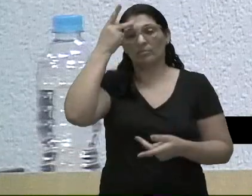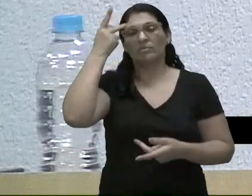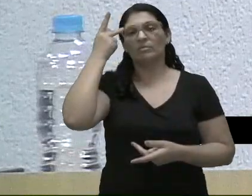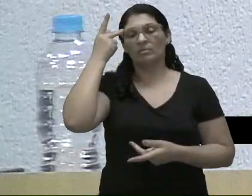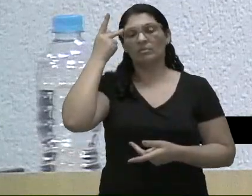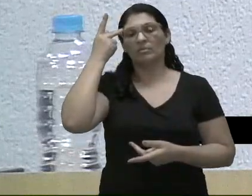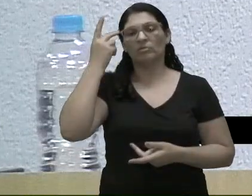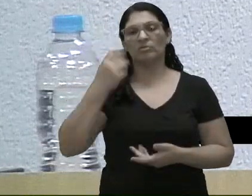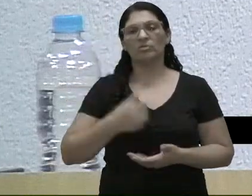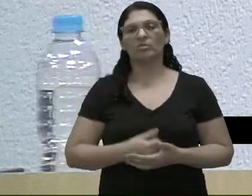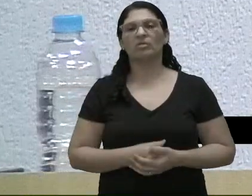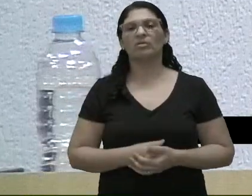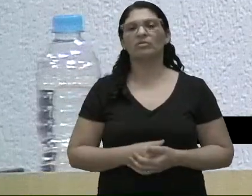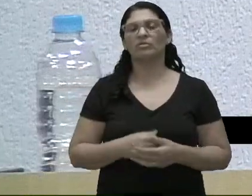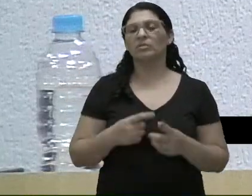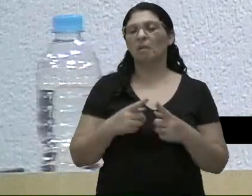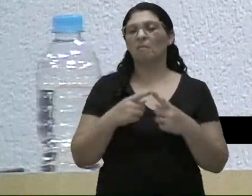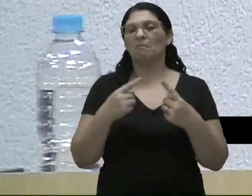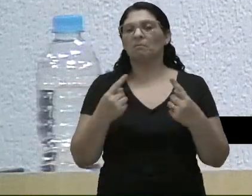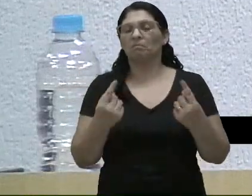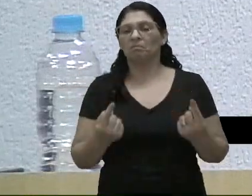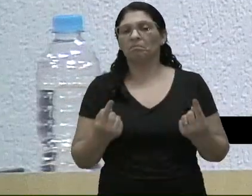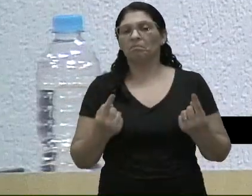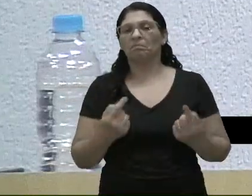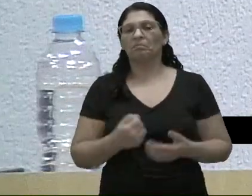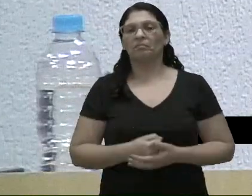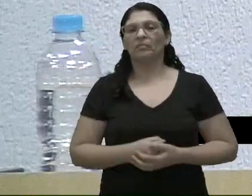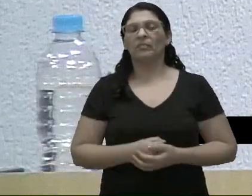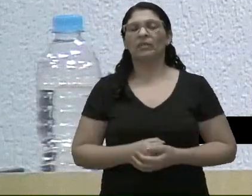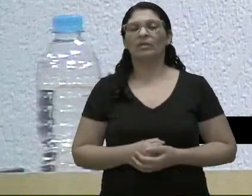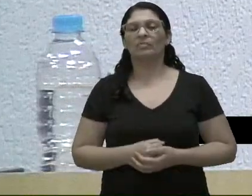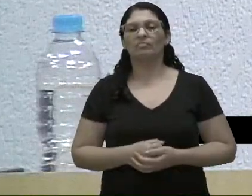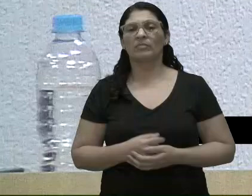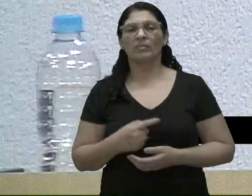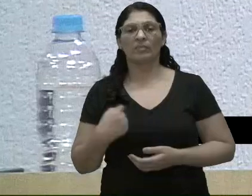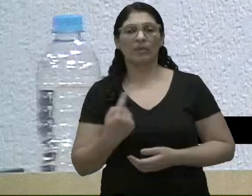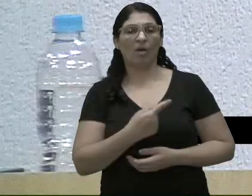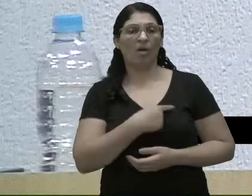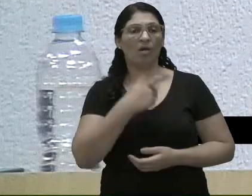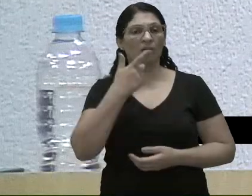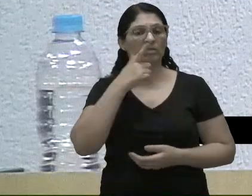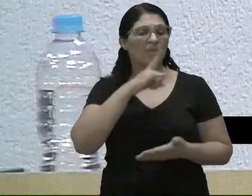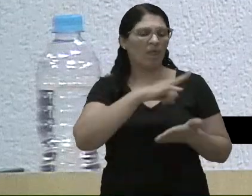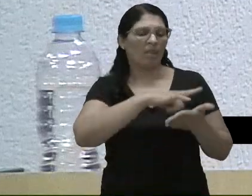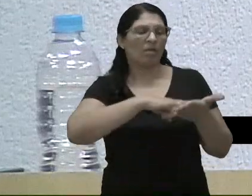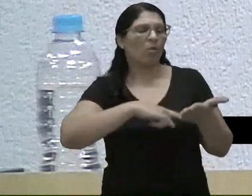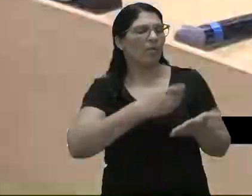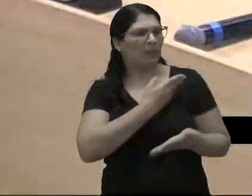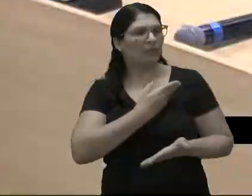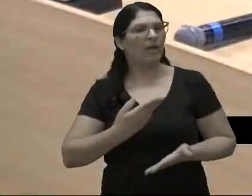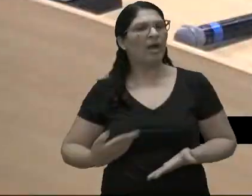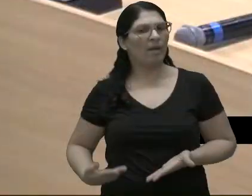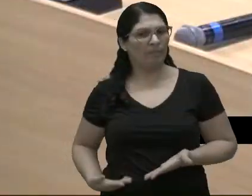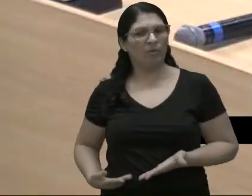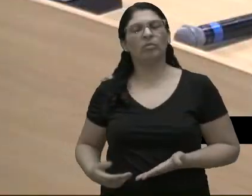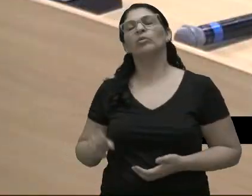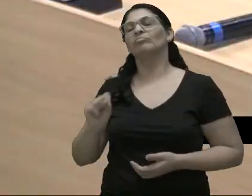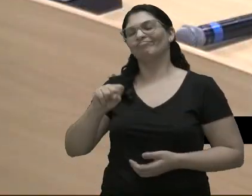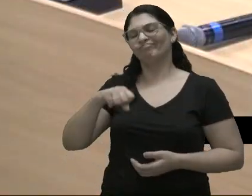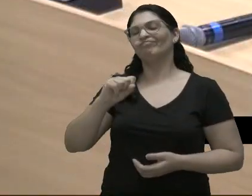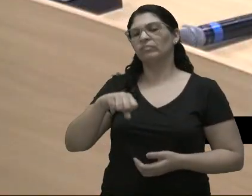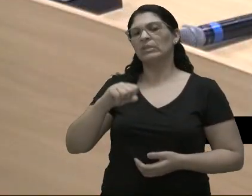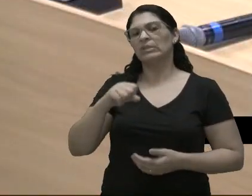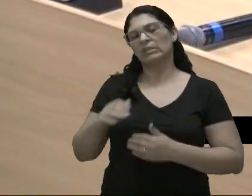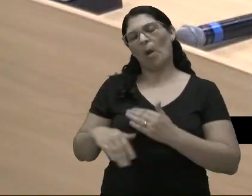Claro, claro. Tá bom? Mas isso é. A gente consegue precisar de documento, isso é público. Sim, sim. Todo